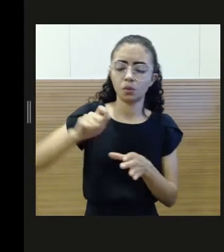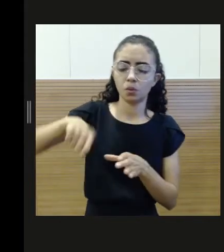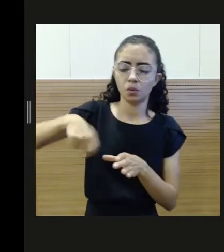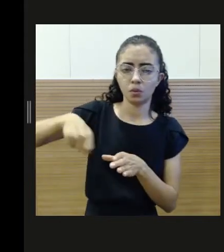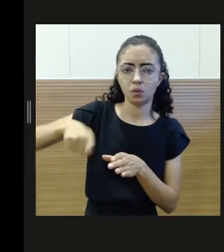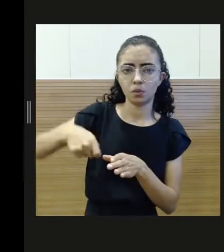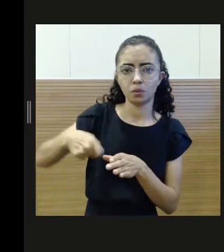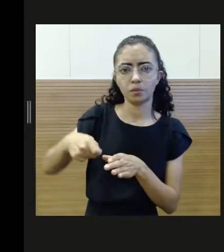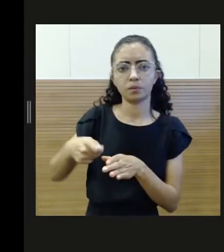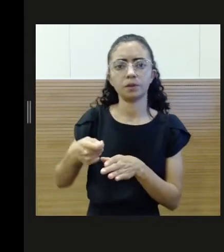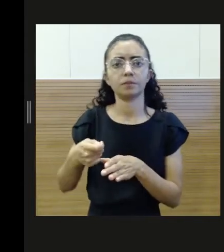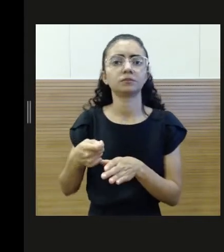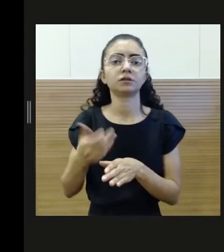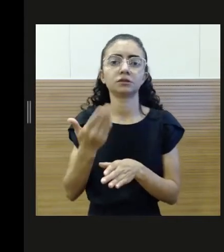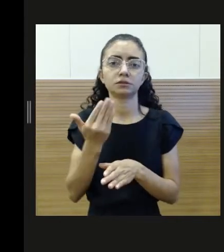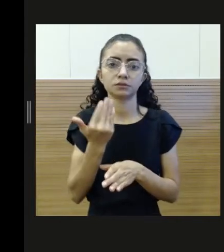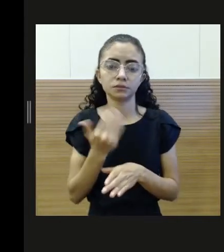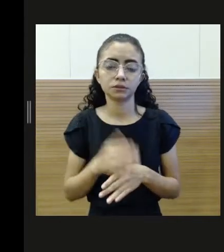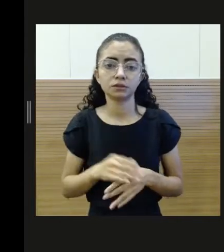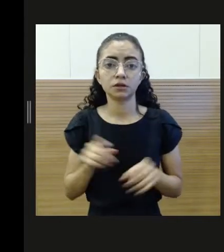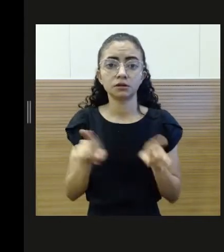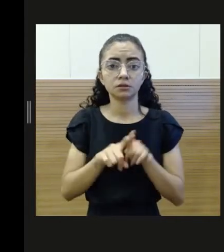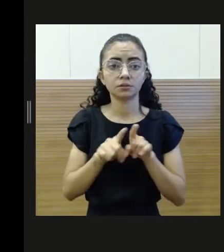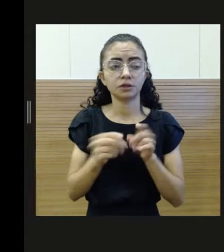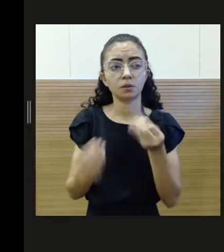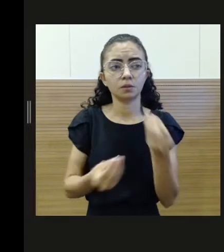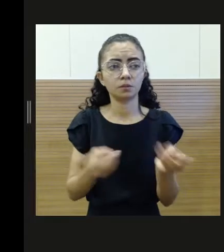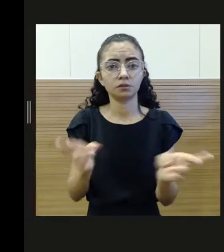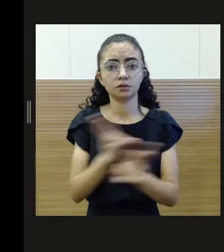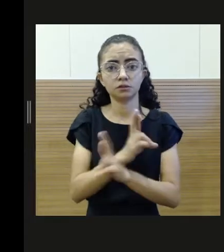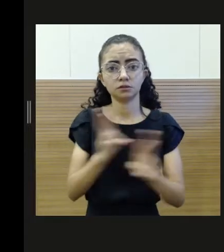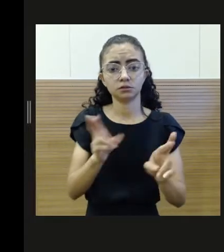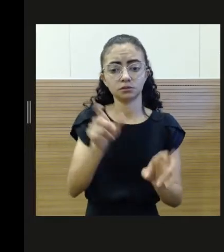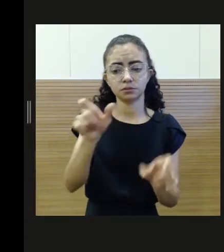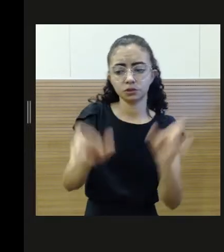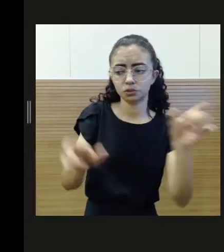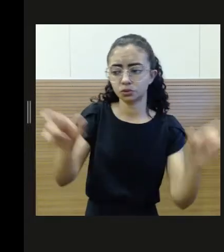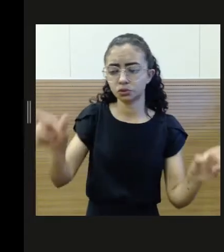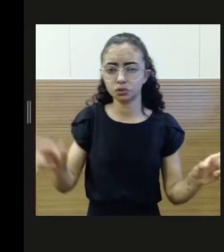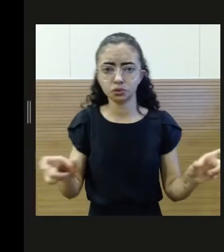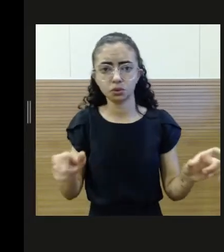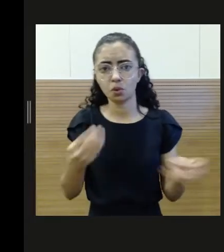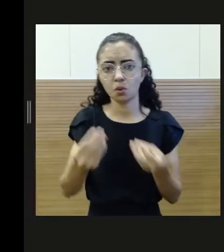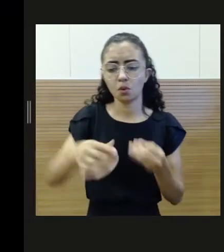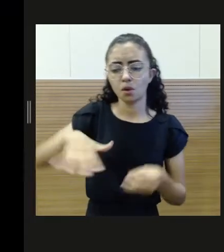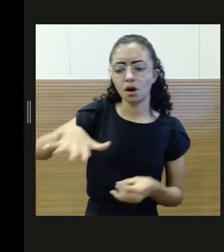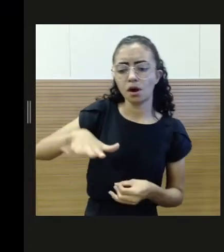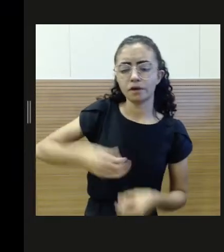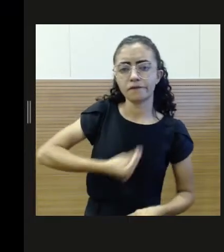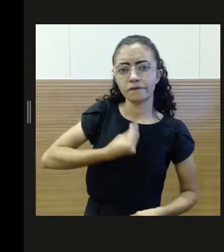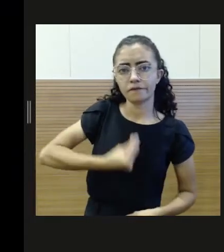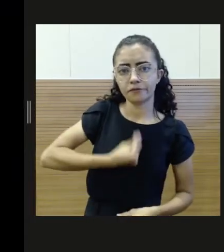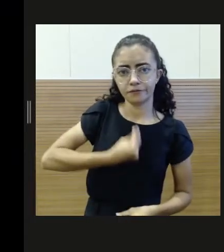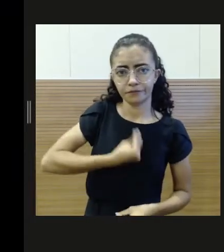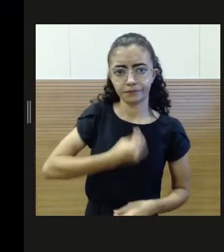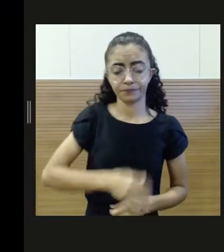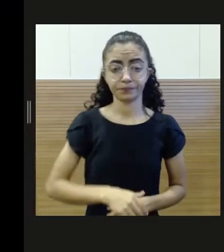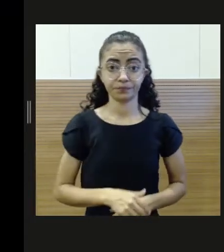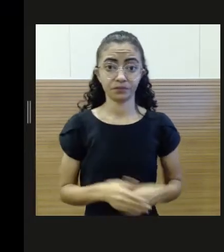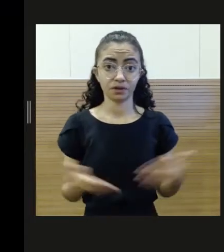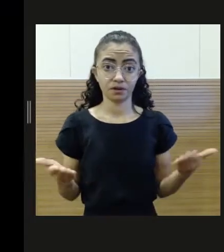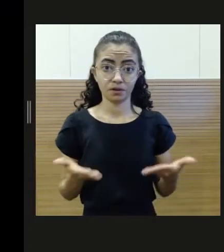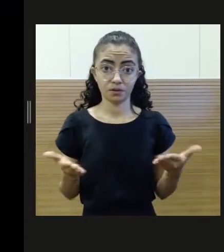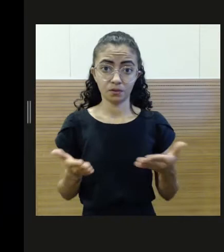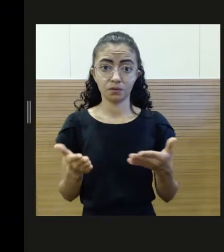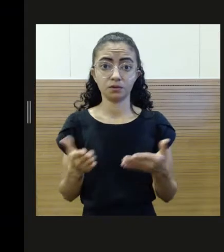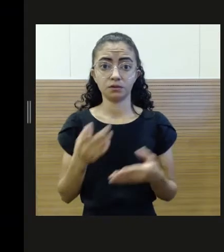feitas e as relações entre os humanos e o mundo deles, e estão fora desse escopo. Agora, com essa crise de